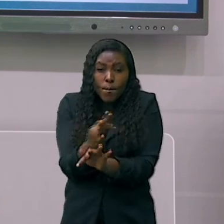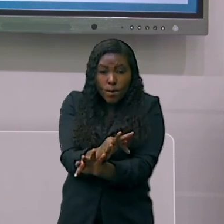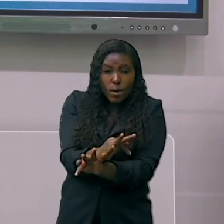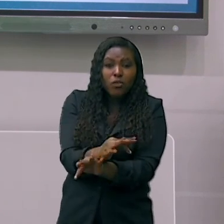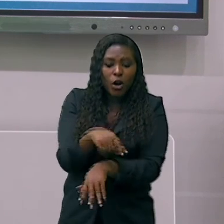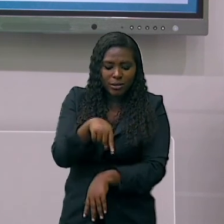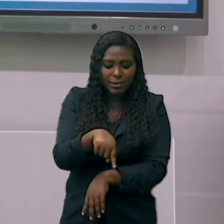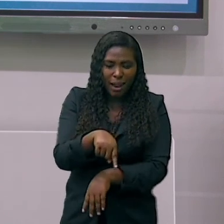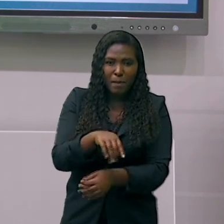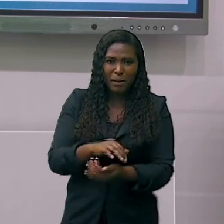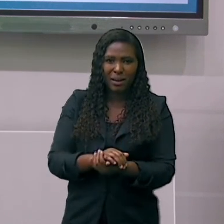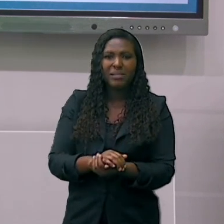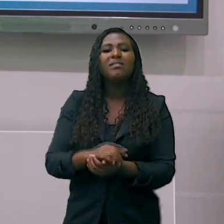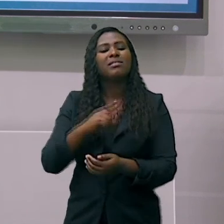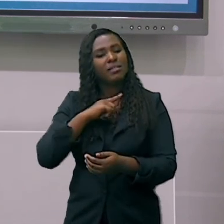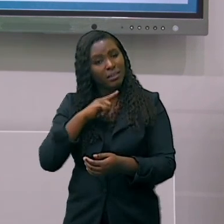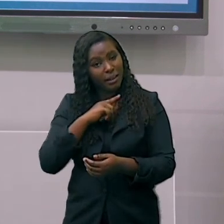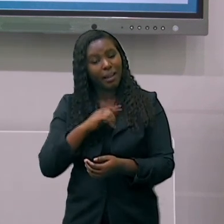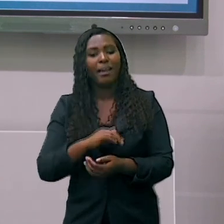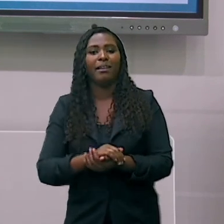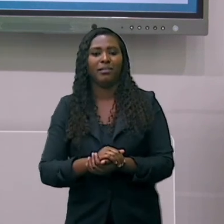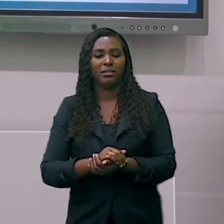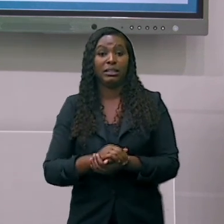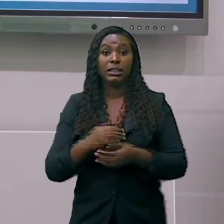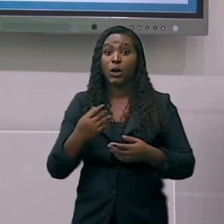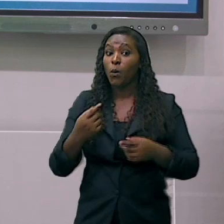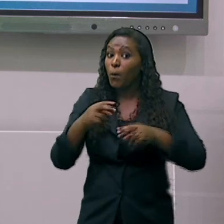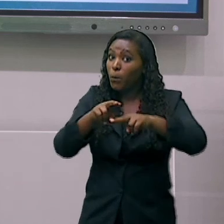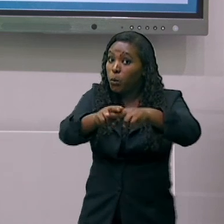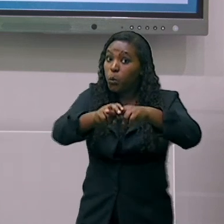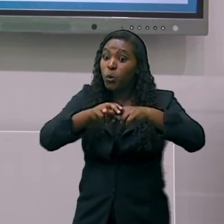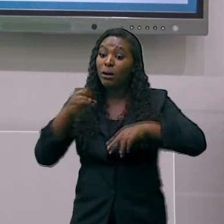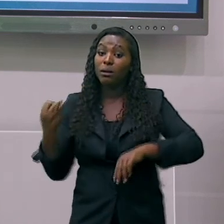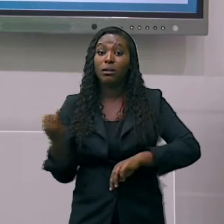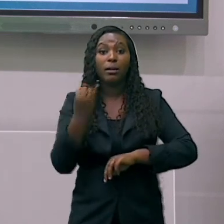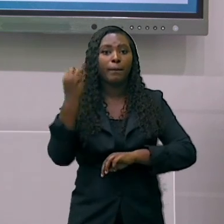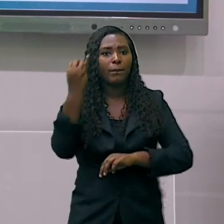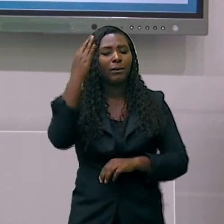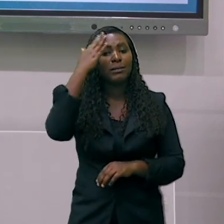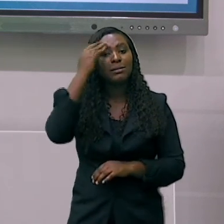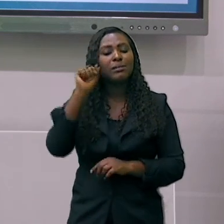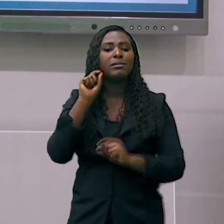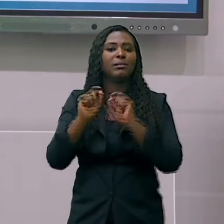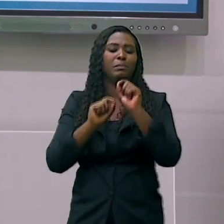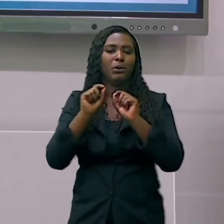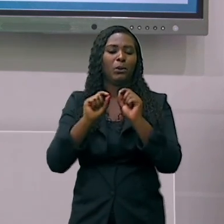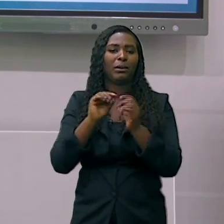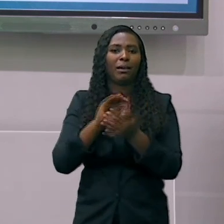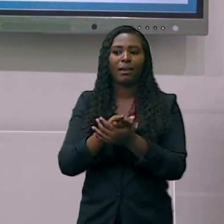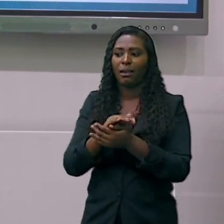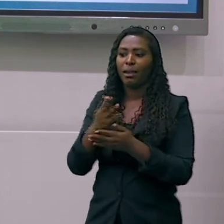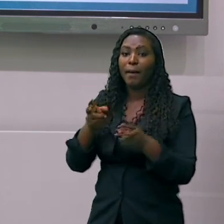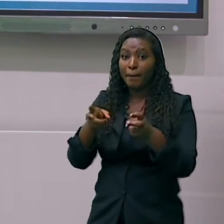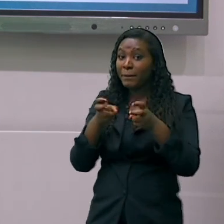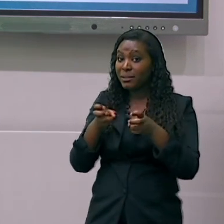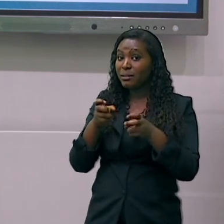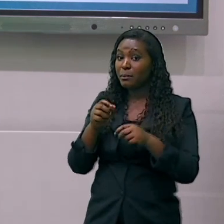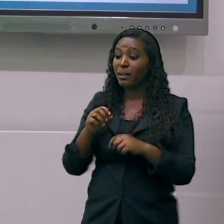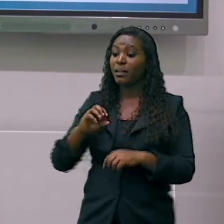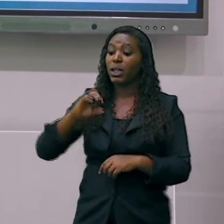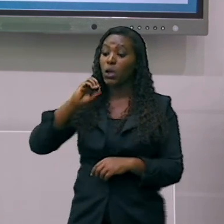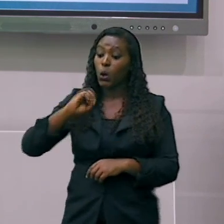produção industrial. Sendo assim, é importante identificar, e é possível identificar, que os